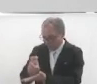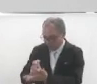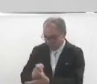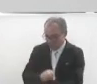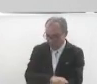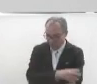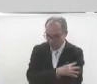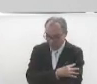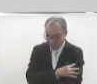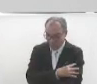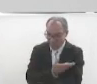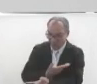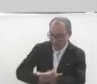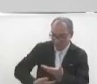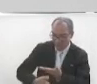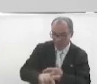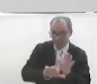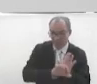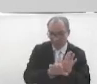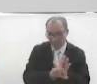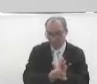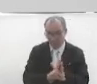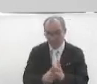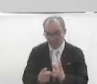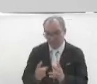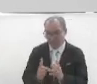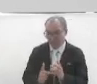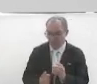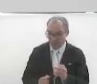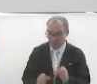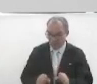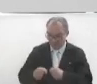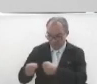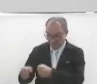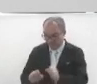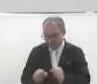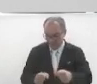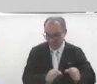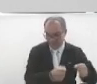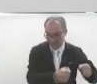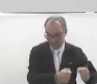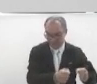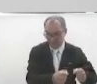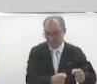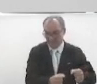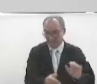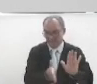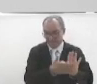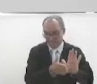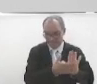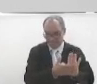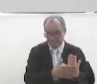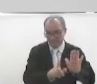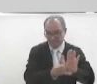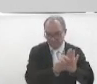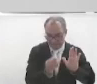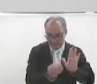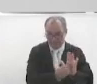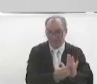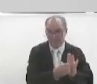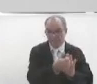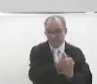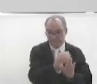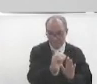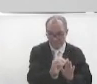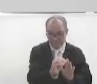é constituída de três funções pontinhas proposta de emenda 10 a